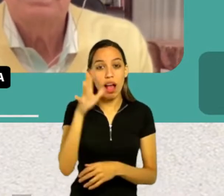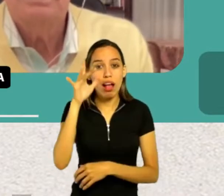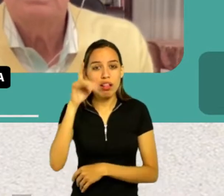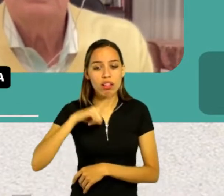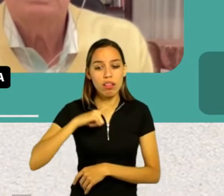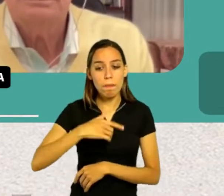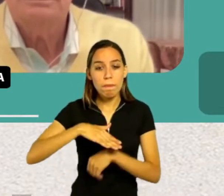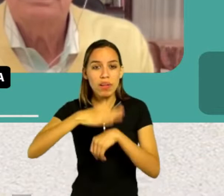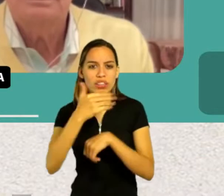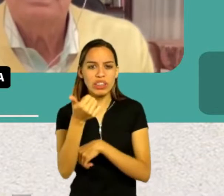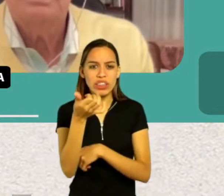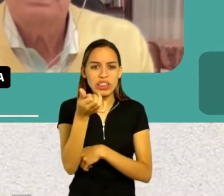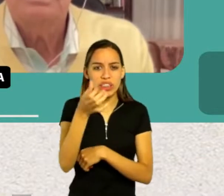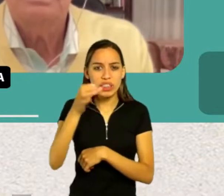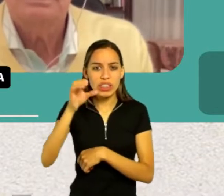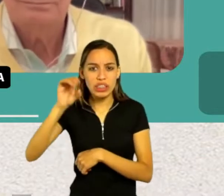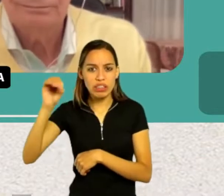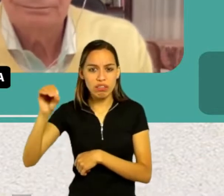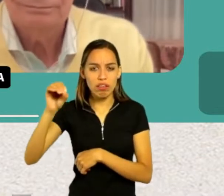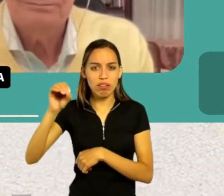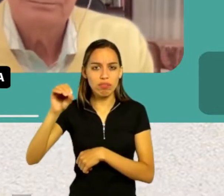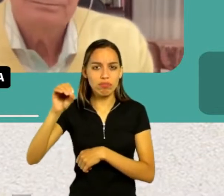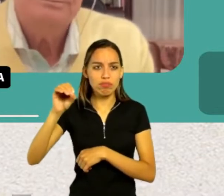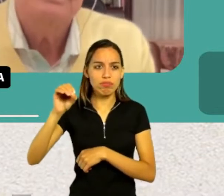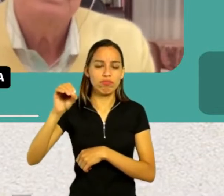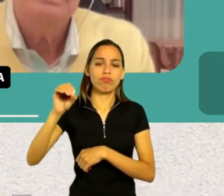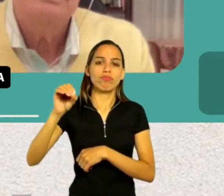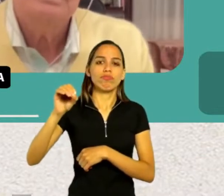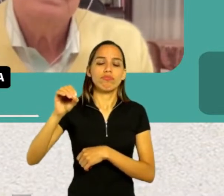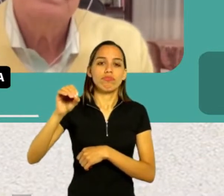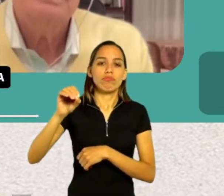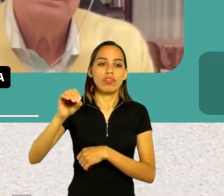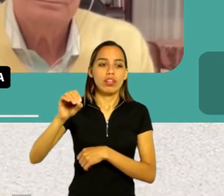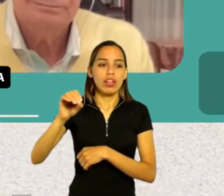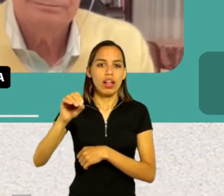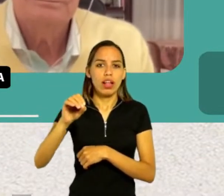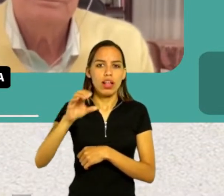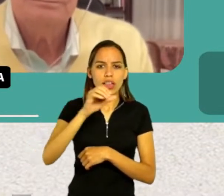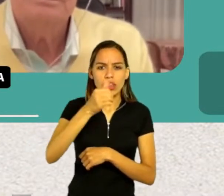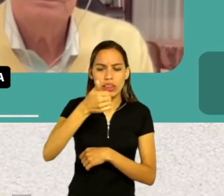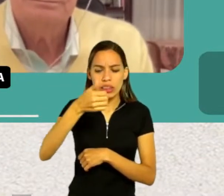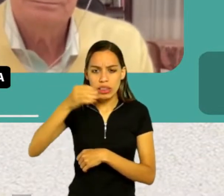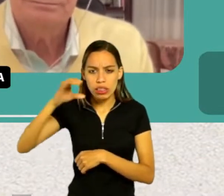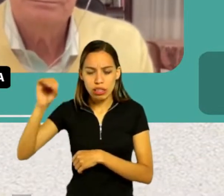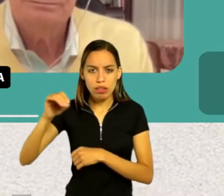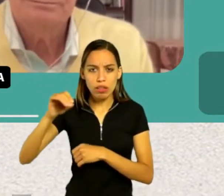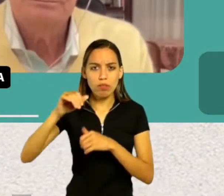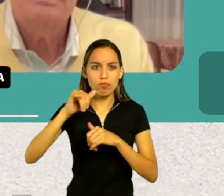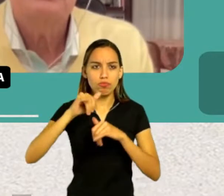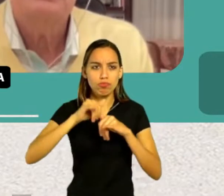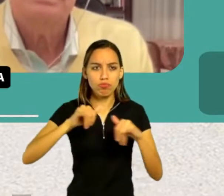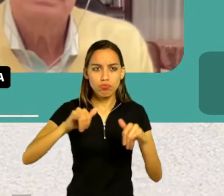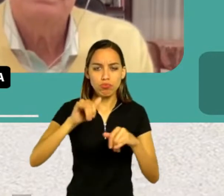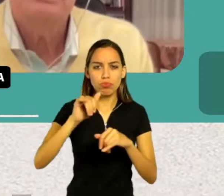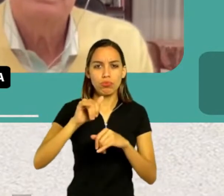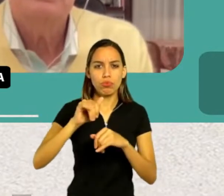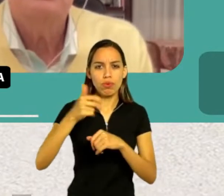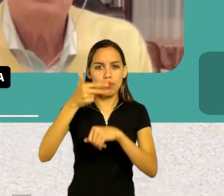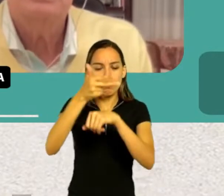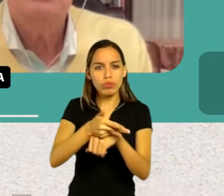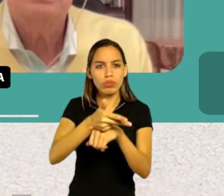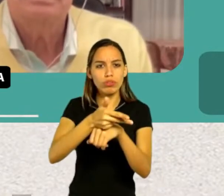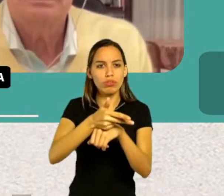600 programas gravados ao longo destes 25 ou mais, 26 anos que eu gravo. O projeto